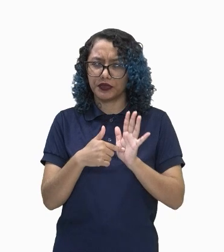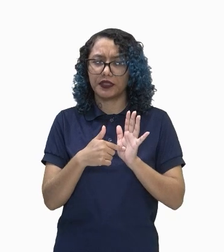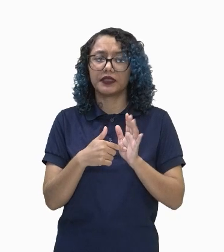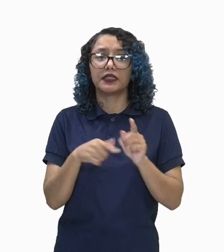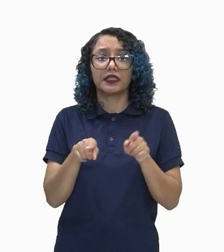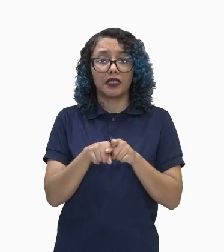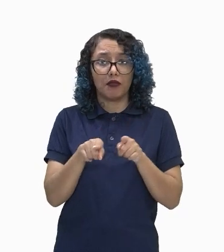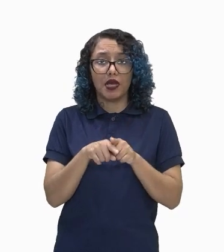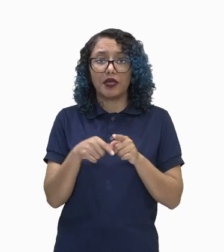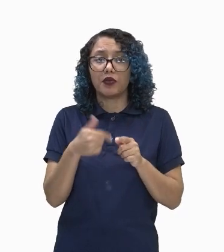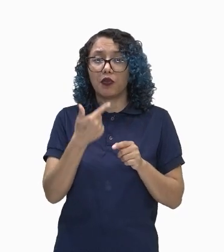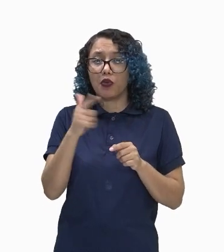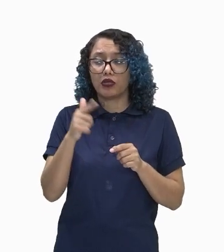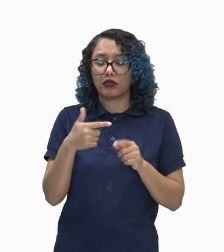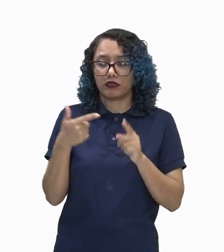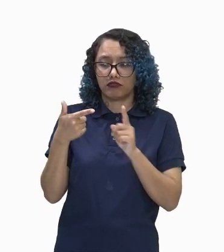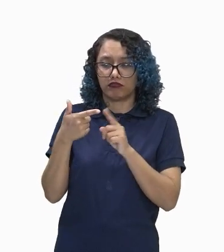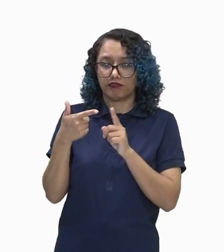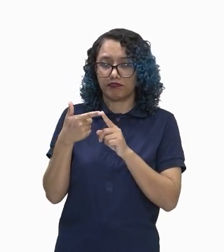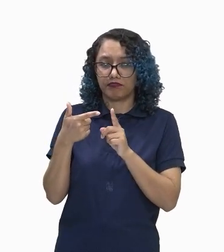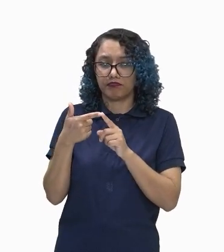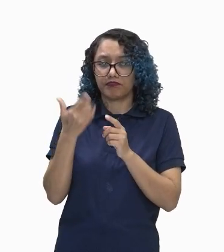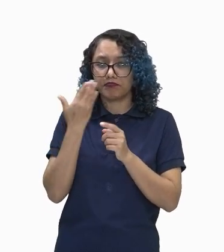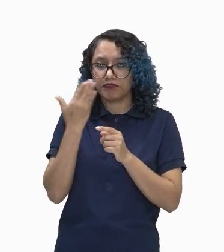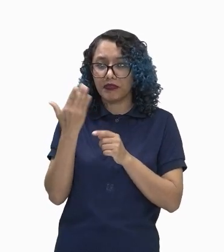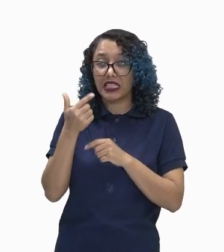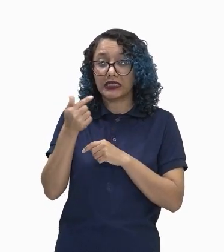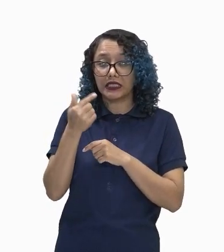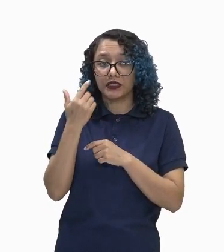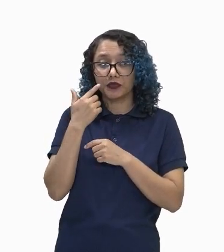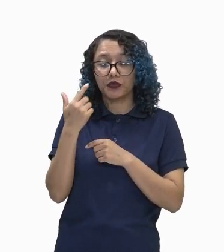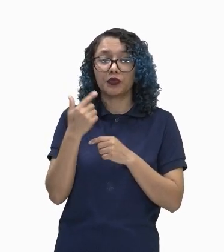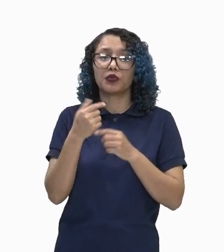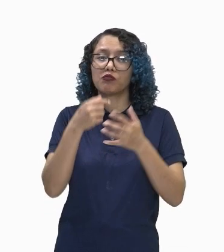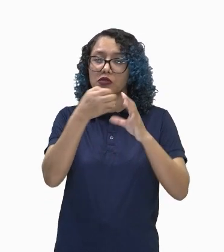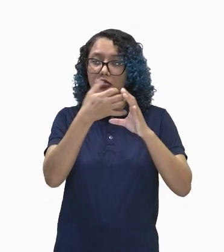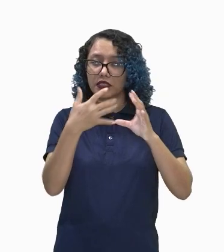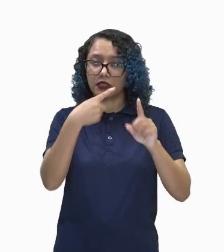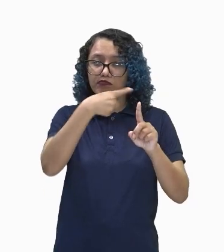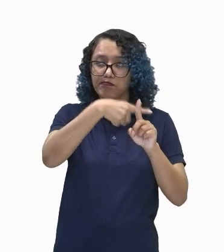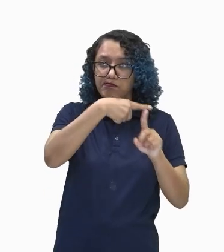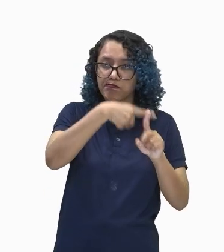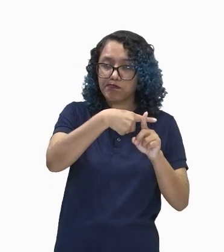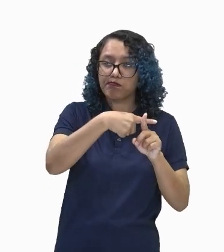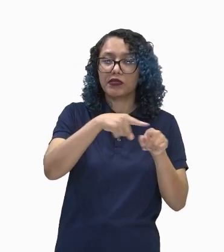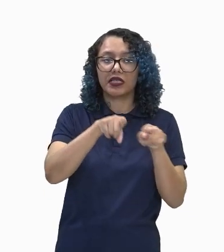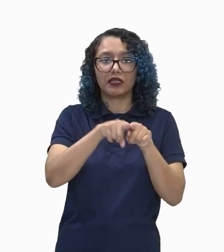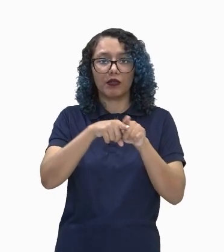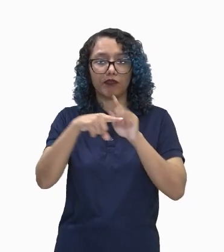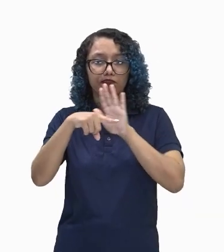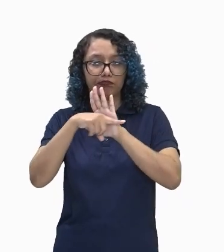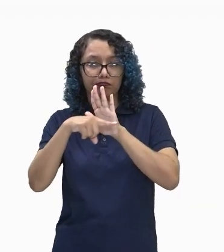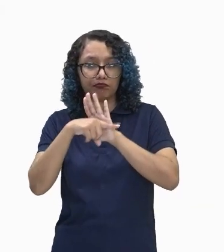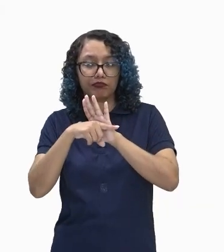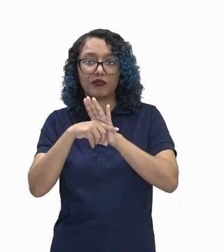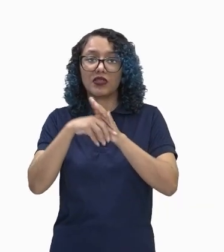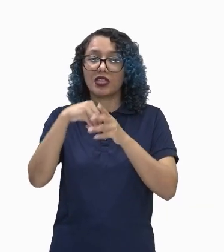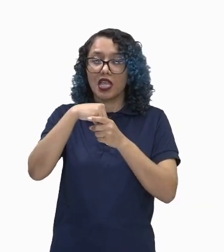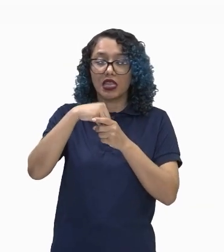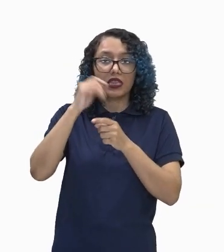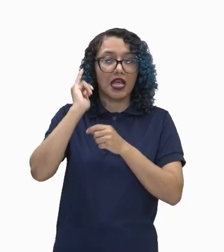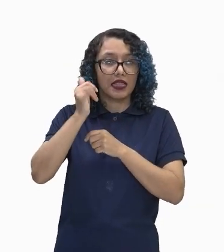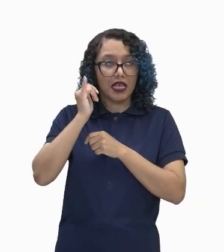positivos e os pontos negativos, ou seja, fazer uma pequena lista daquilo que você considerou positivo dentro da narrativa